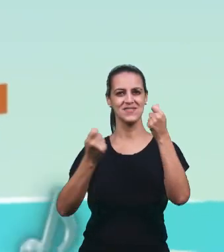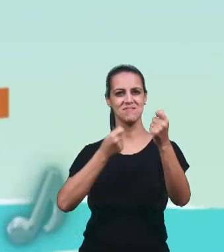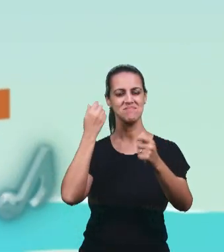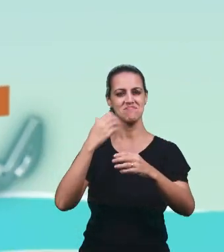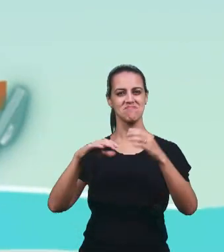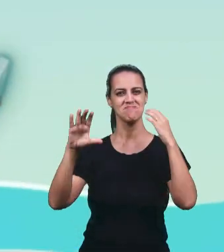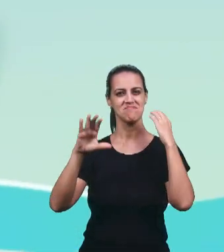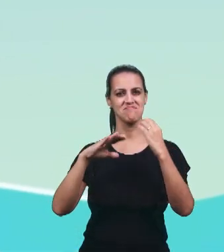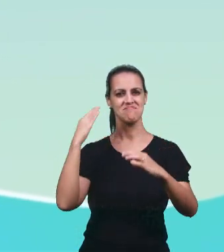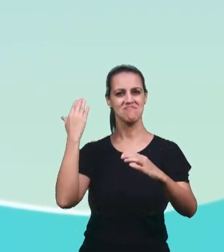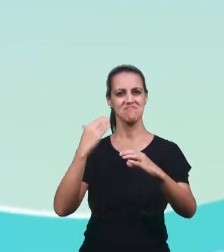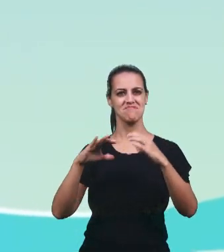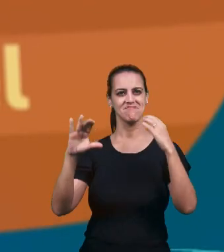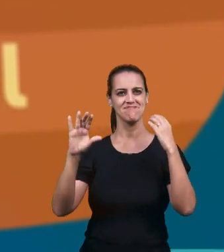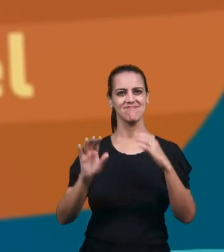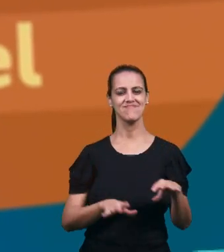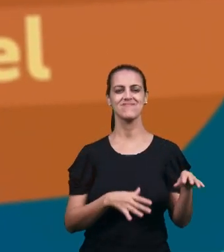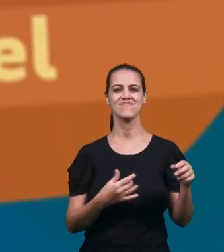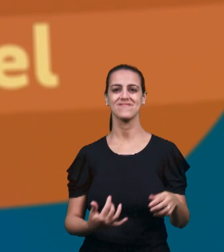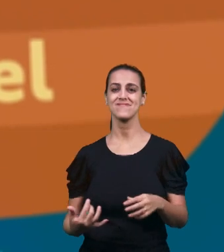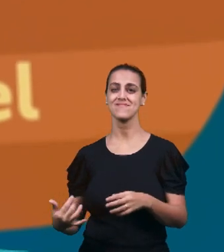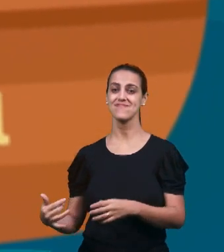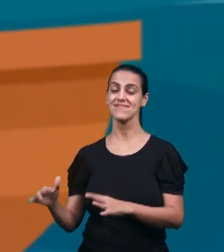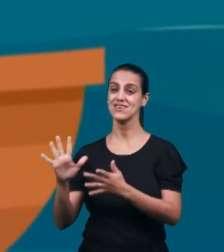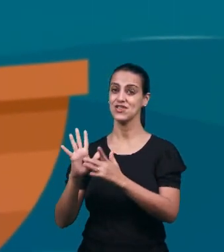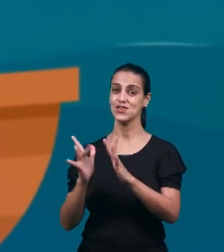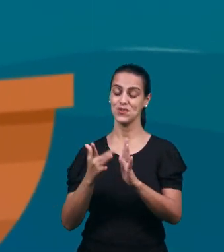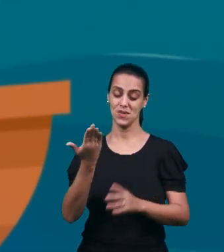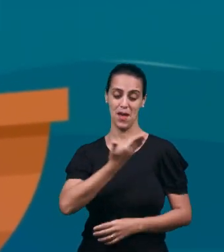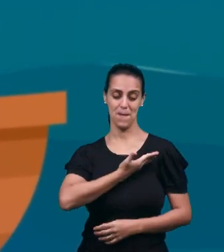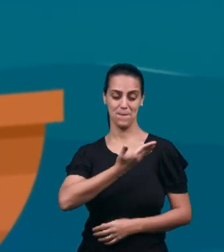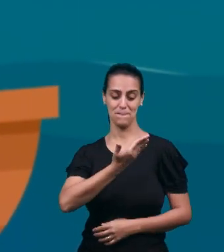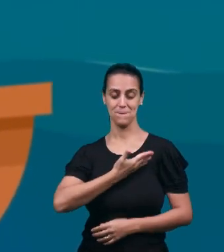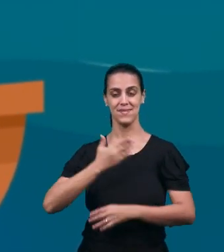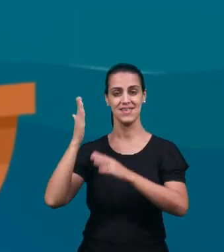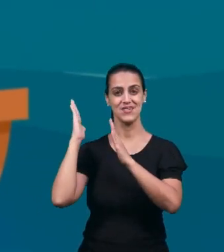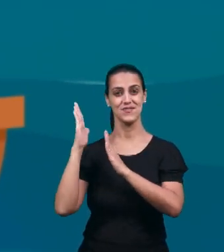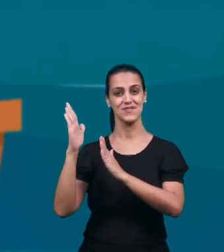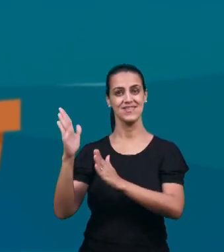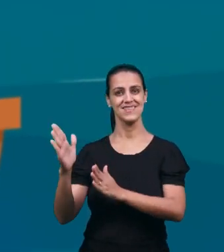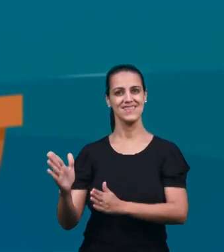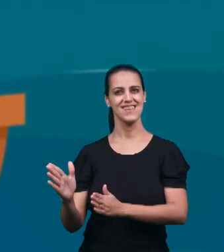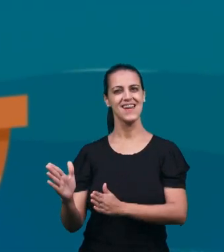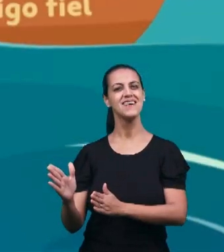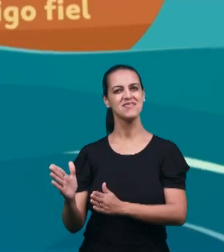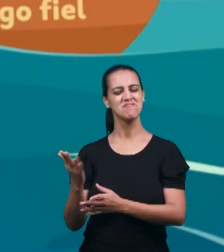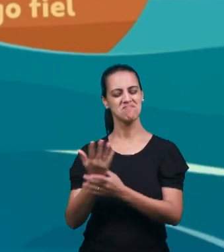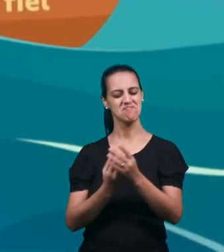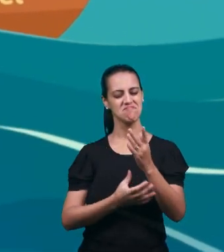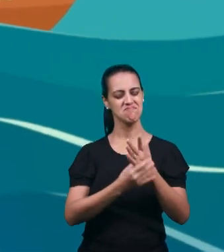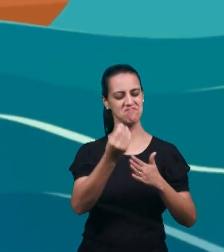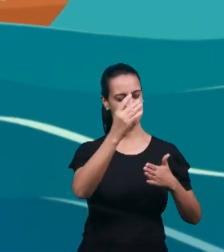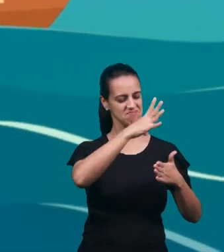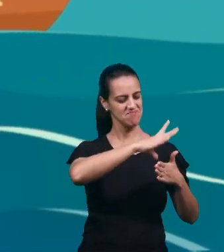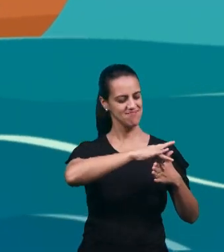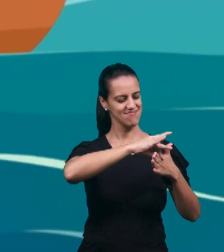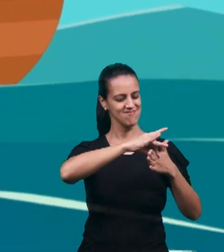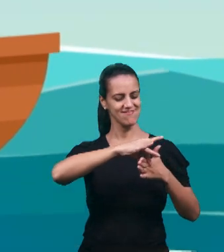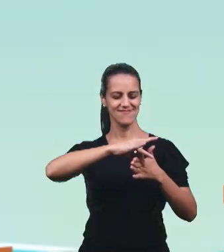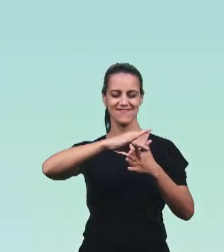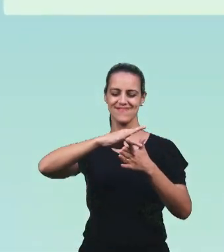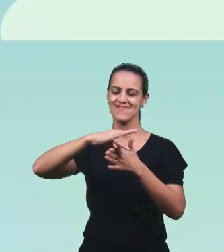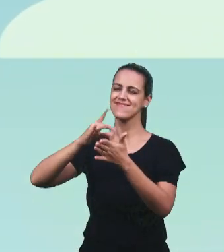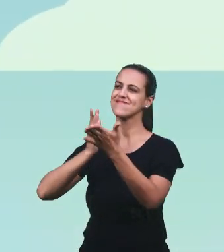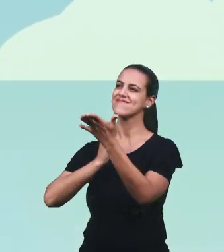meu cantar. Meu Jesus é amigo fiel. Com sua mão me conduz